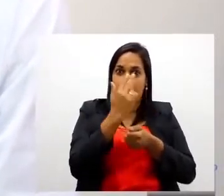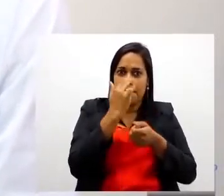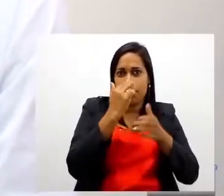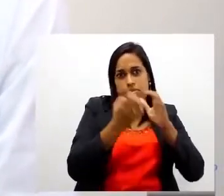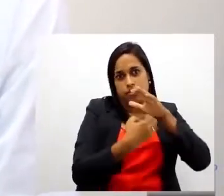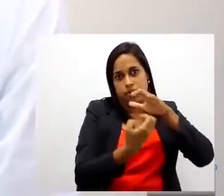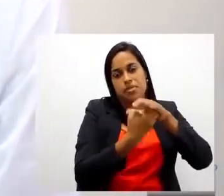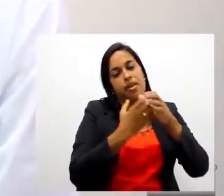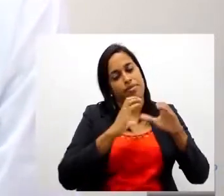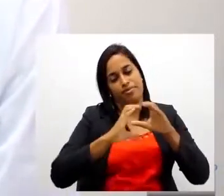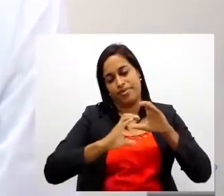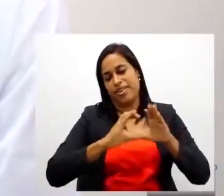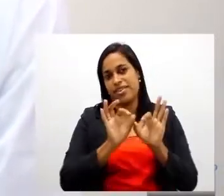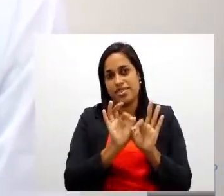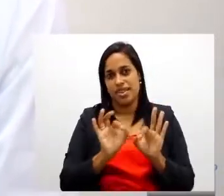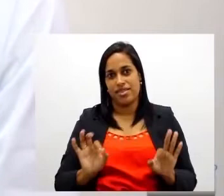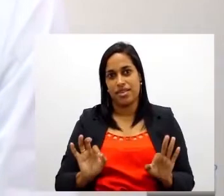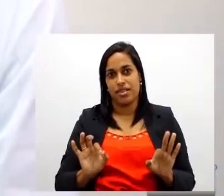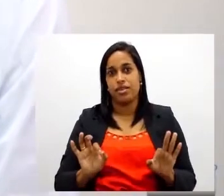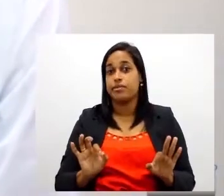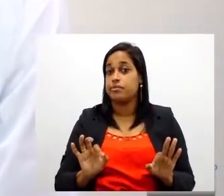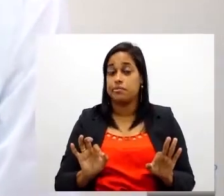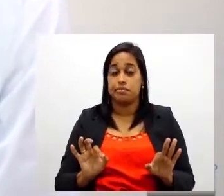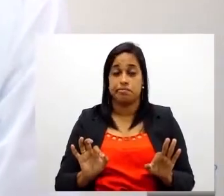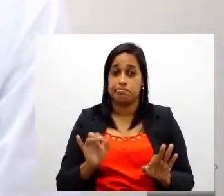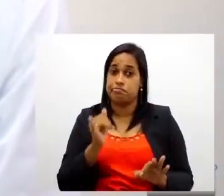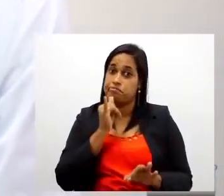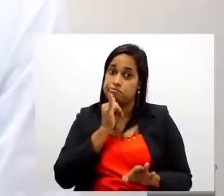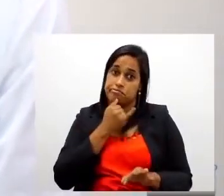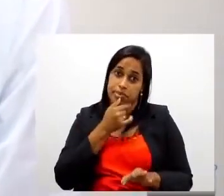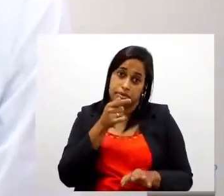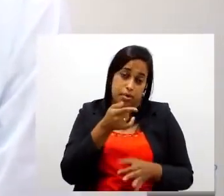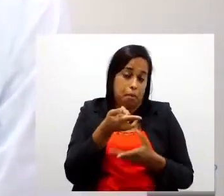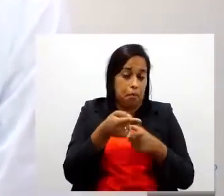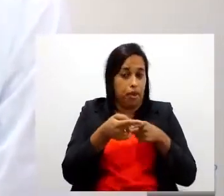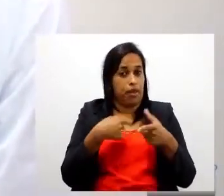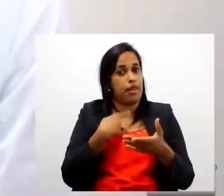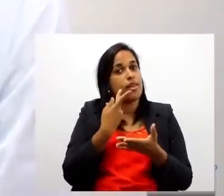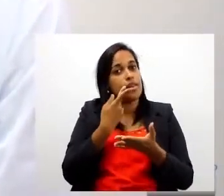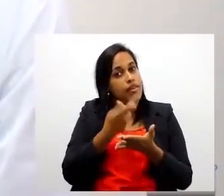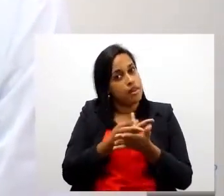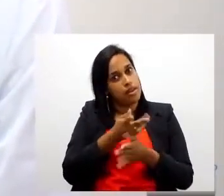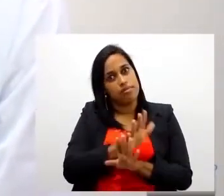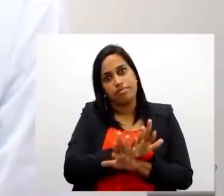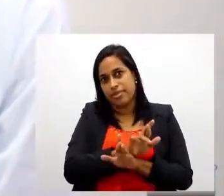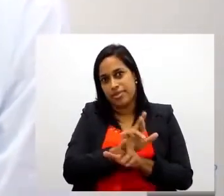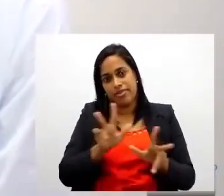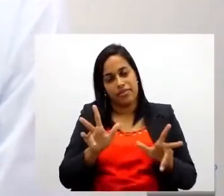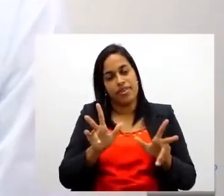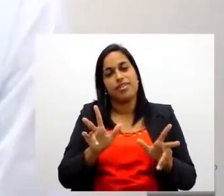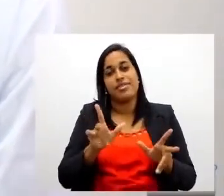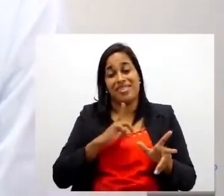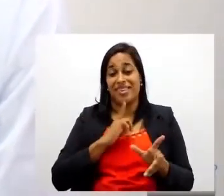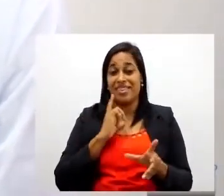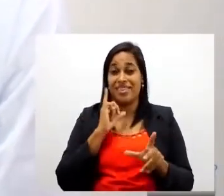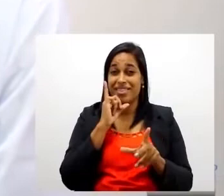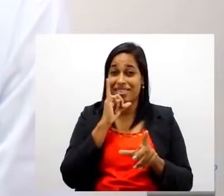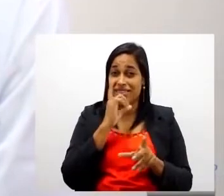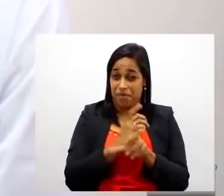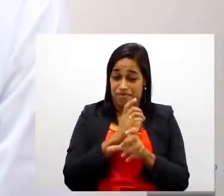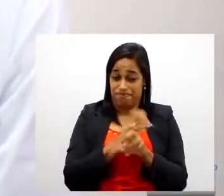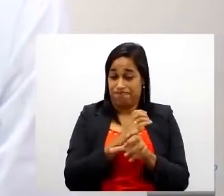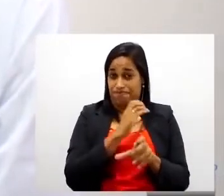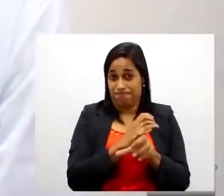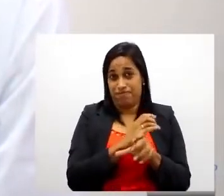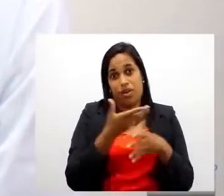empresa, então elas devem se comunicar muito bem. Lamento te dizer, não é assim que acontece. Nós temos muitas dificuldades de